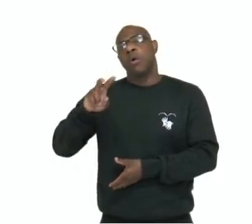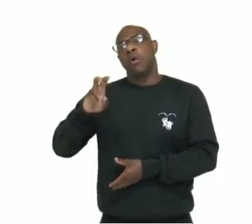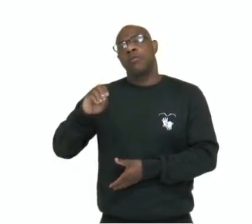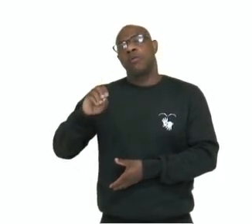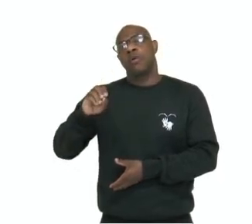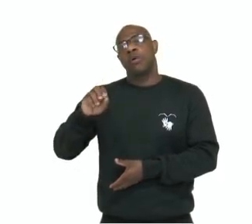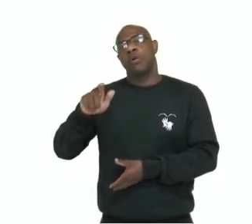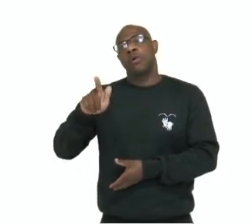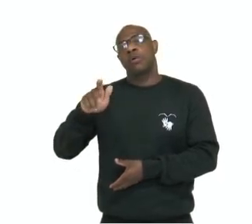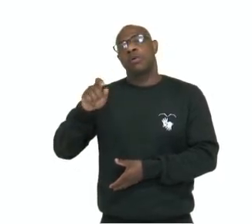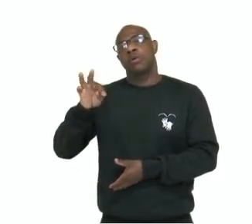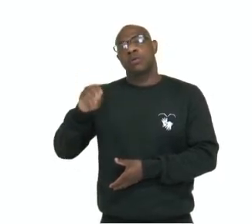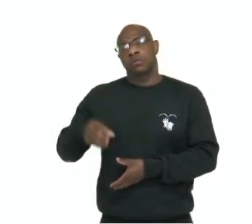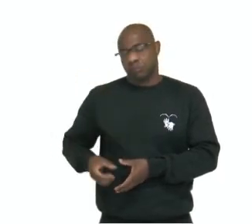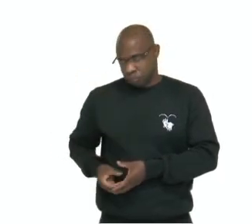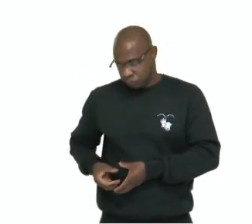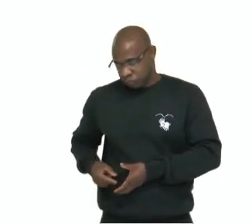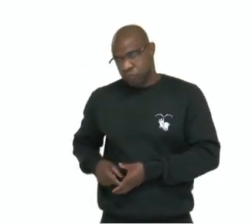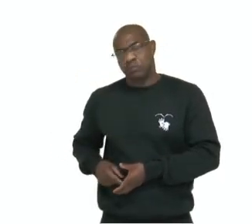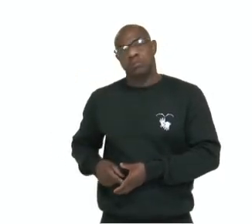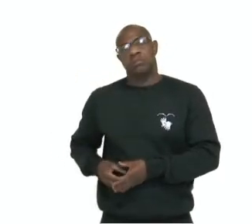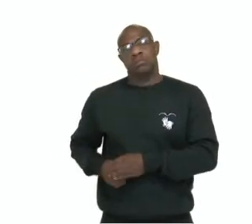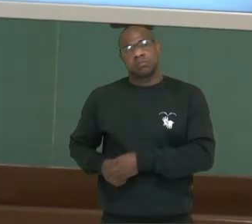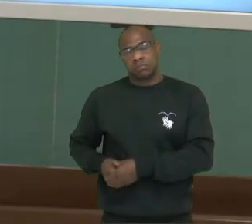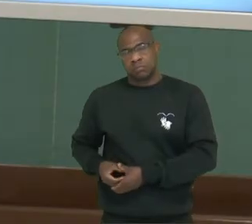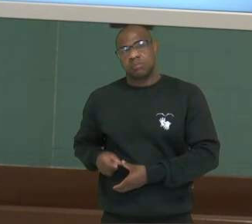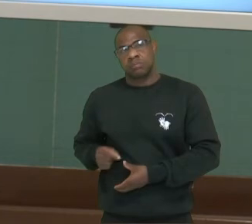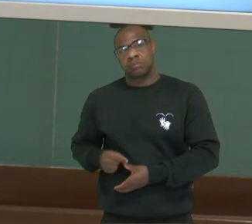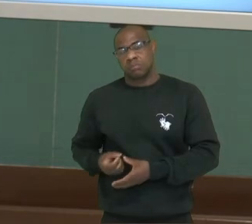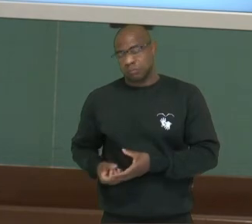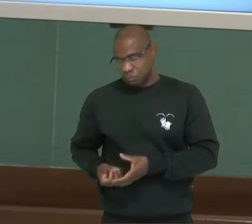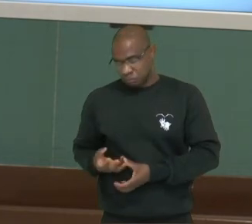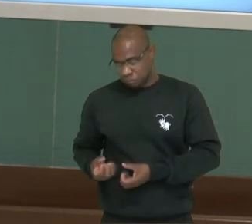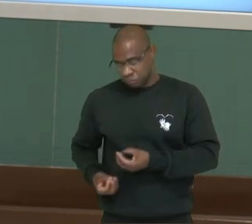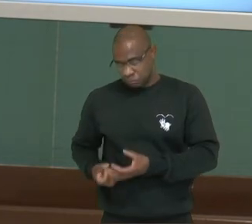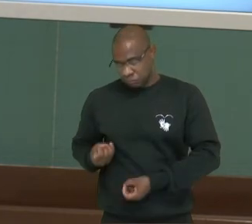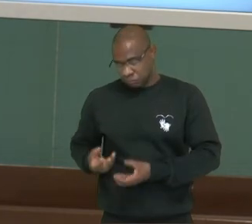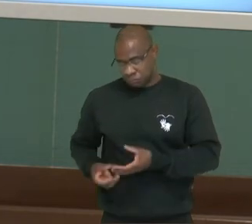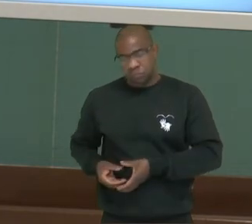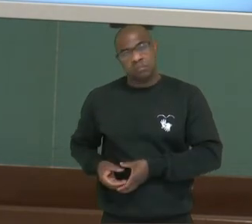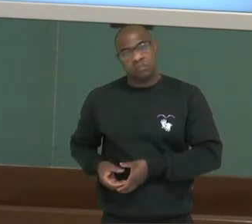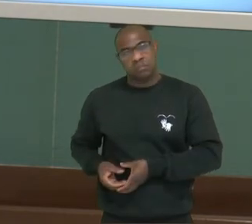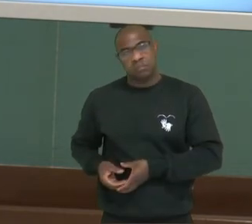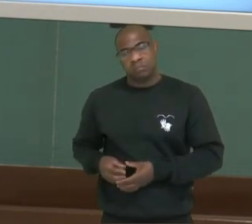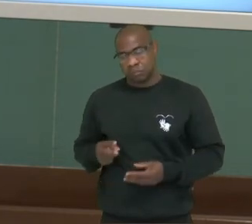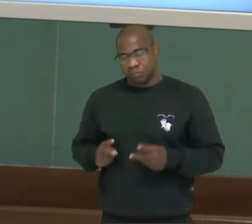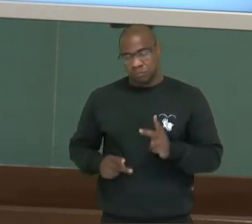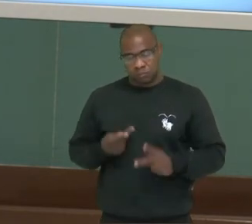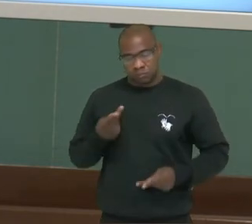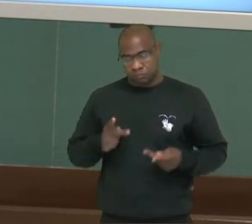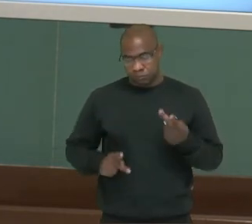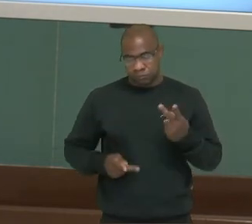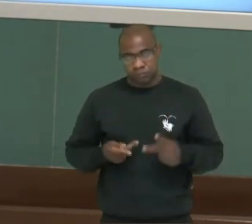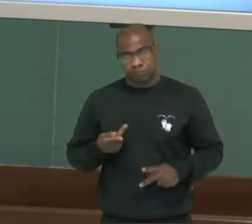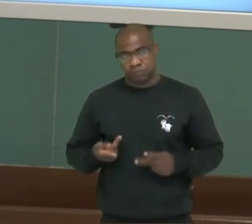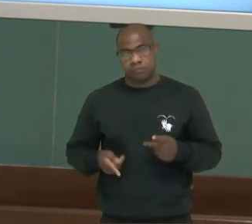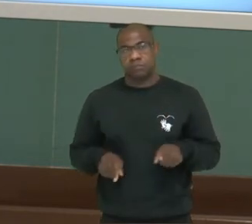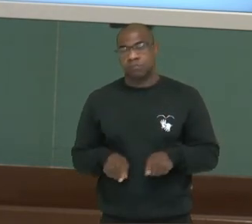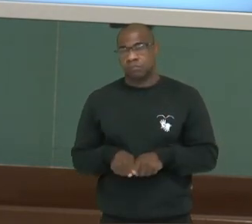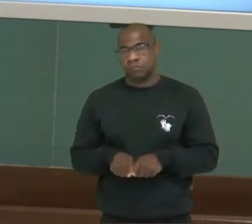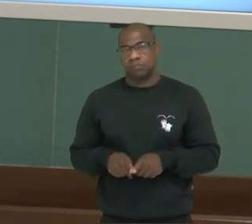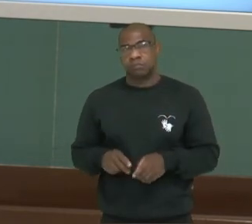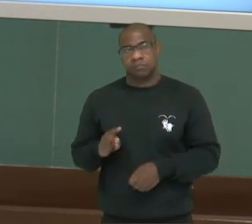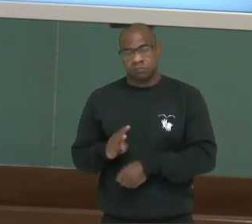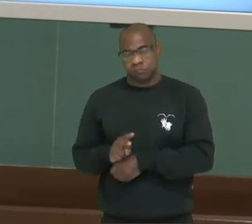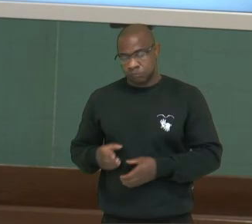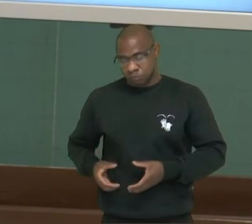para a tuba uterina, esse corpo lúteo começa a produzir a progesterona, que vai manter esse endométrio lá durante todo esse tempo, para que, se